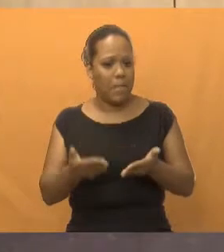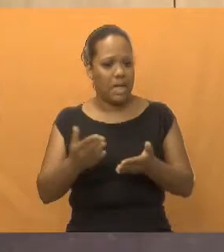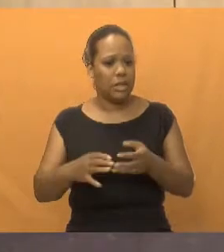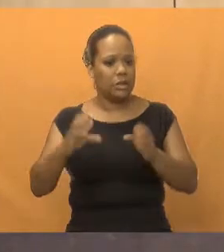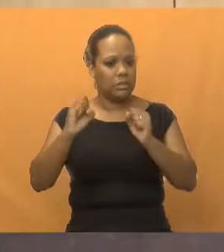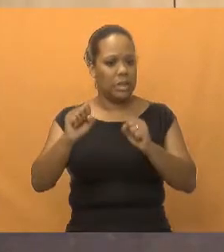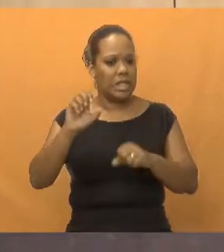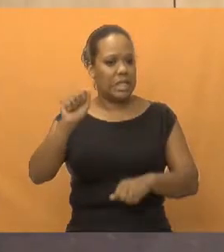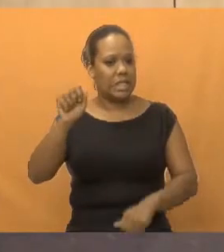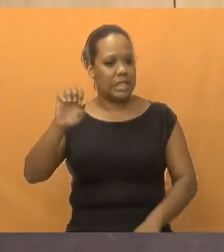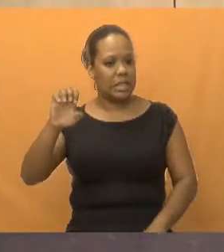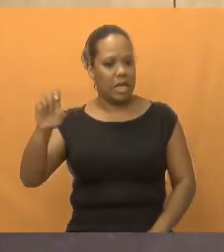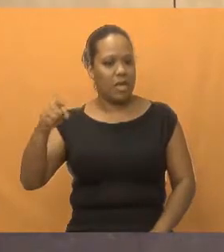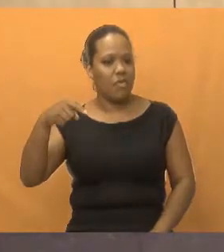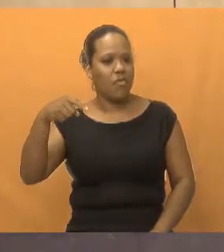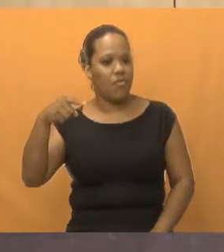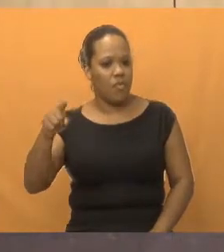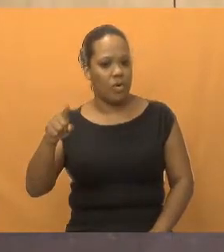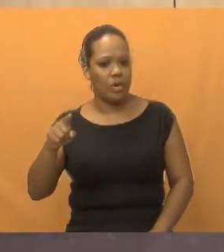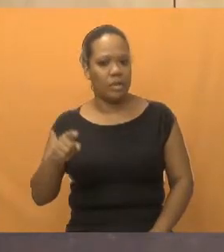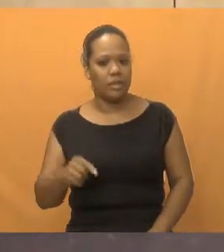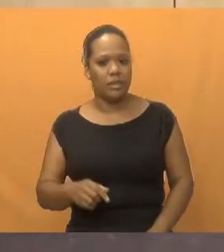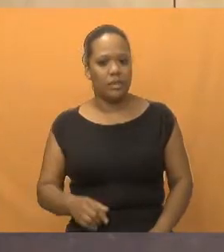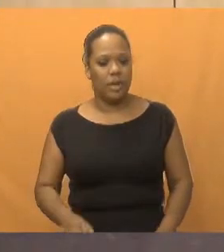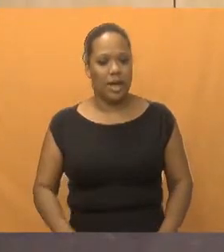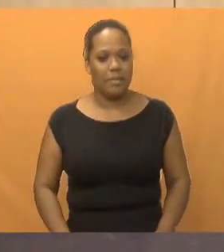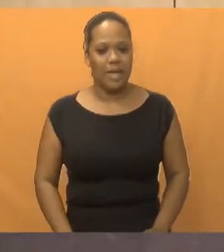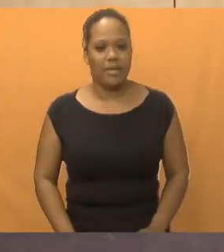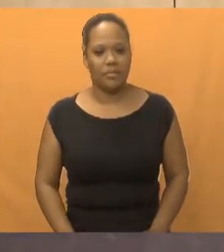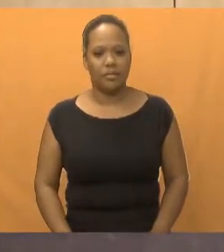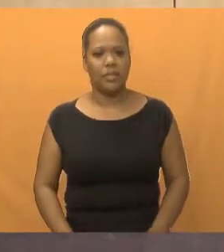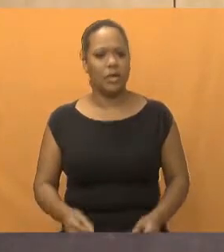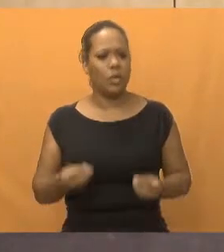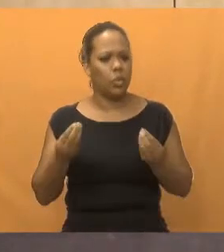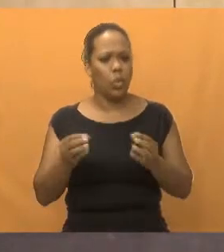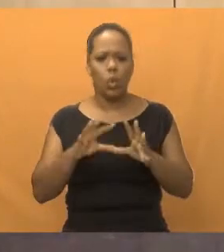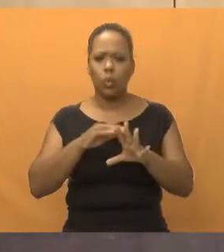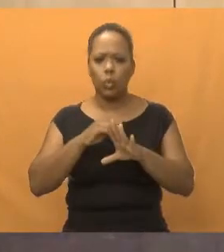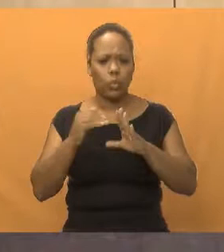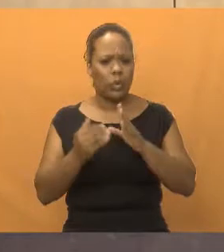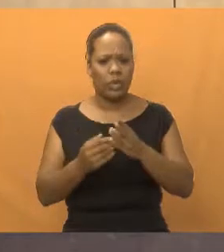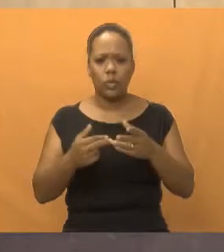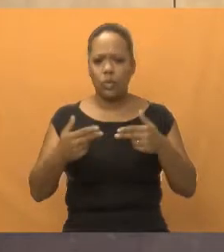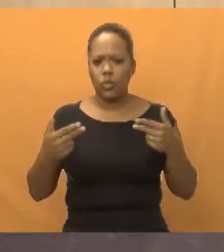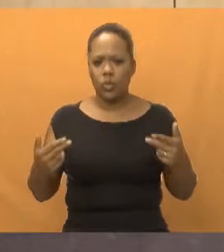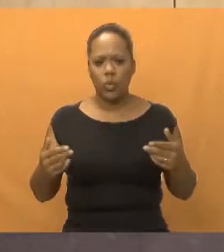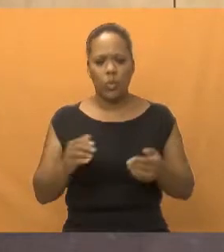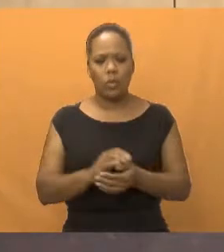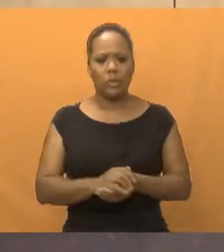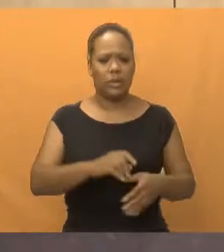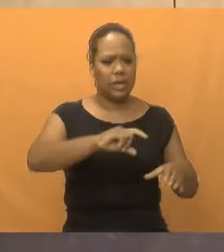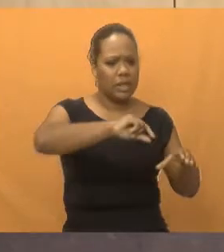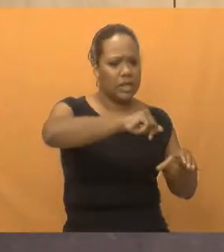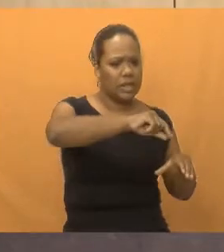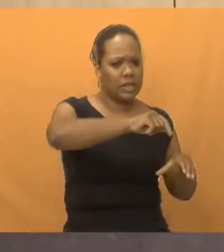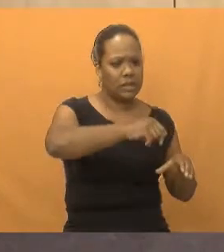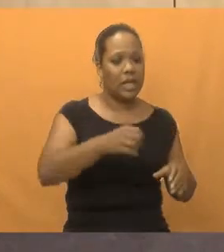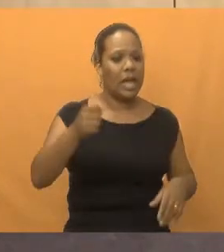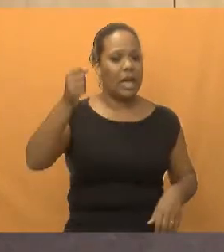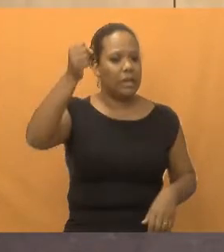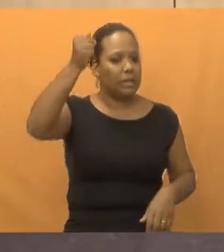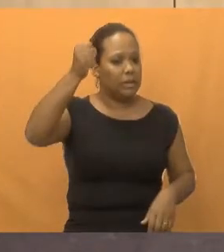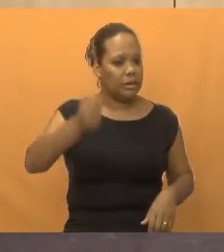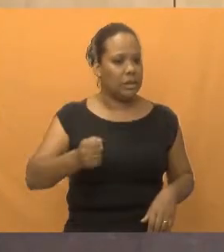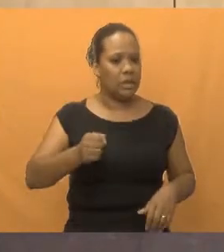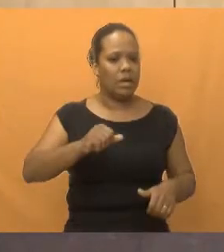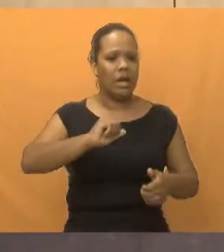lá, doou todas as torneiras, registros de descarga, tudo, fez um trabalho